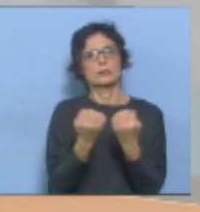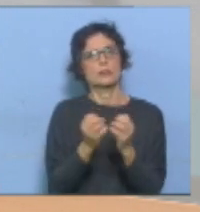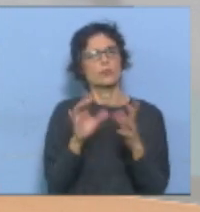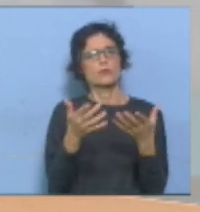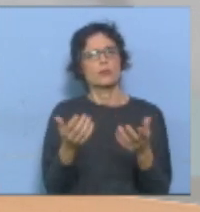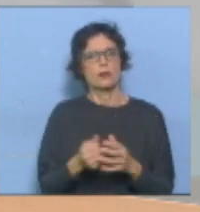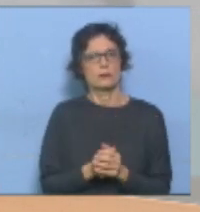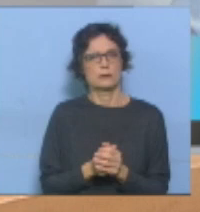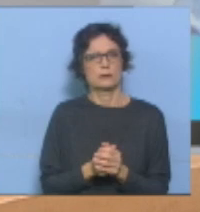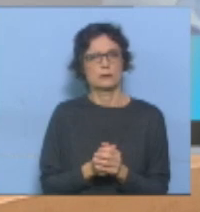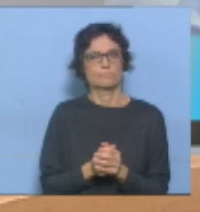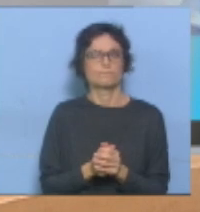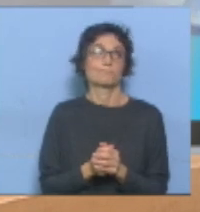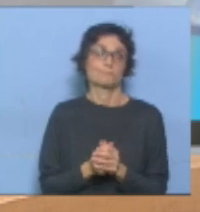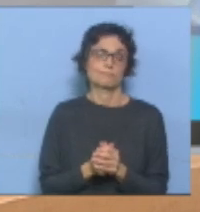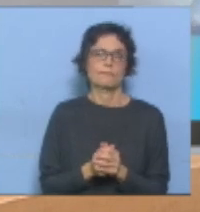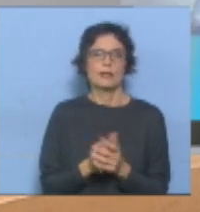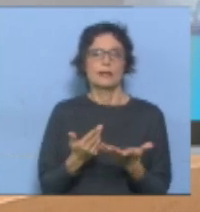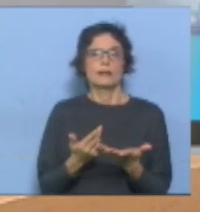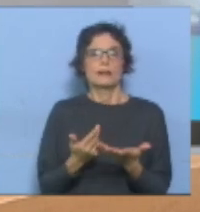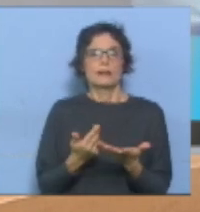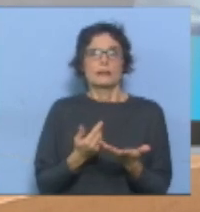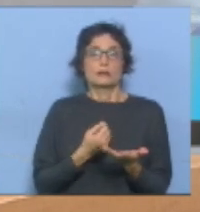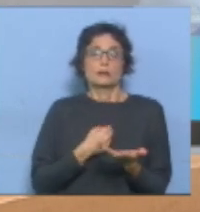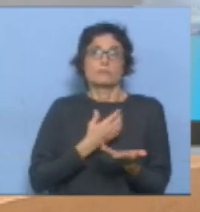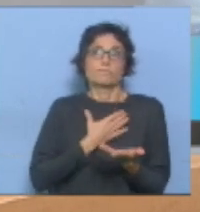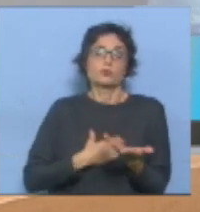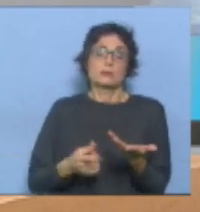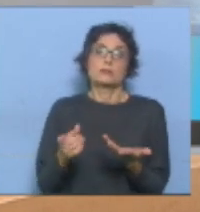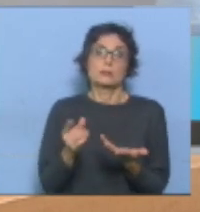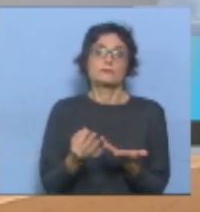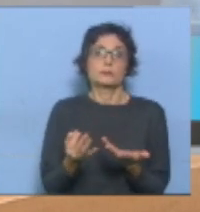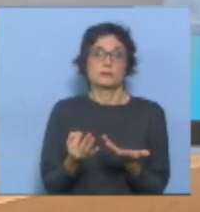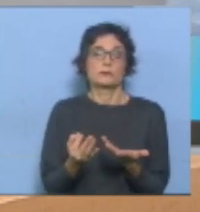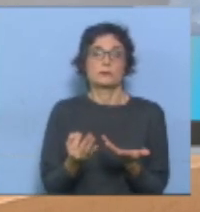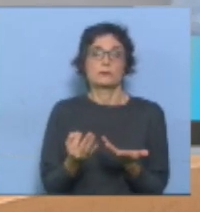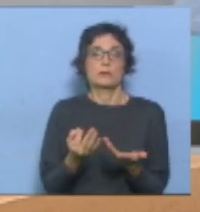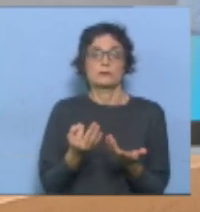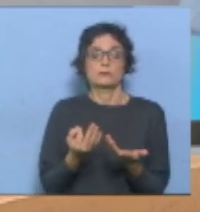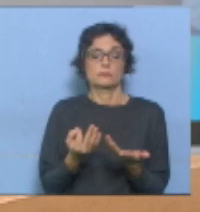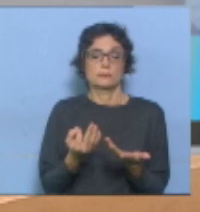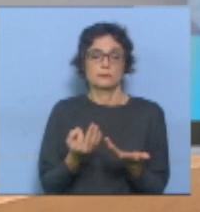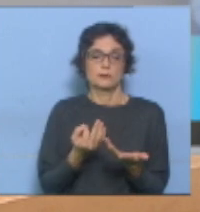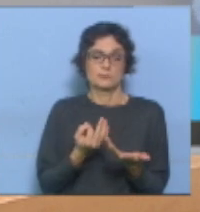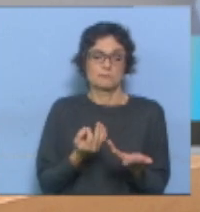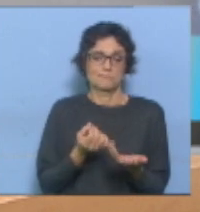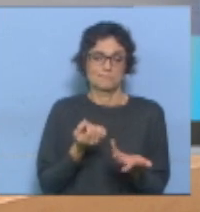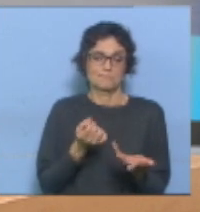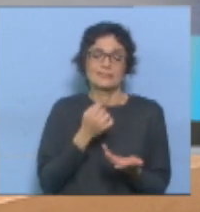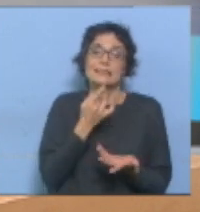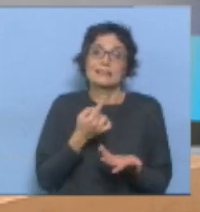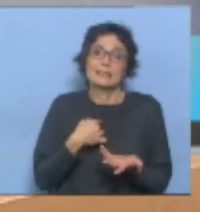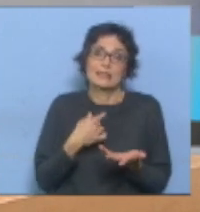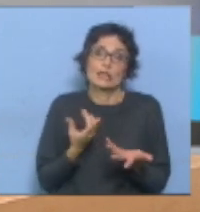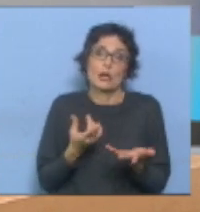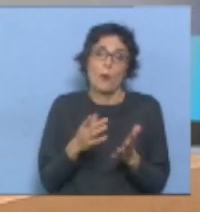Olha, eu gostava muito e ficaria muito feliz se conseguisse chegar a essa conclusão de que somos uma boa prática, com toda a honestidade. e